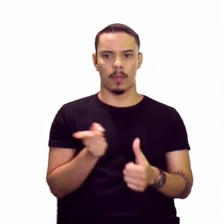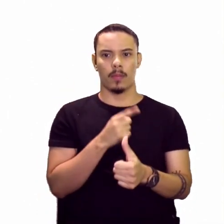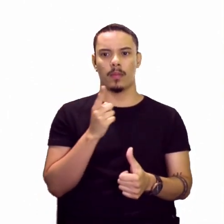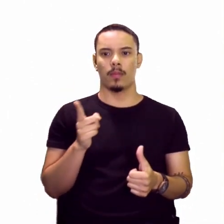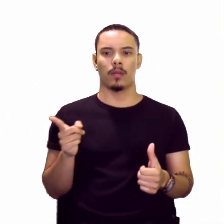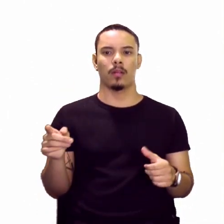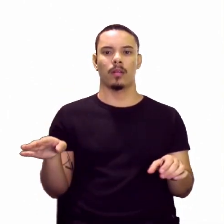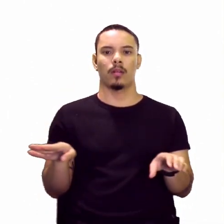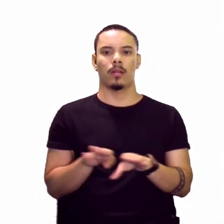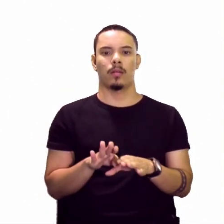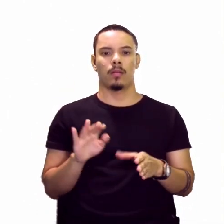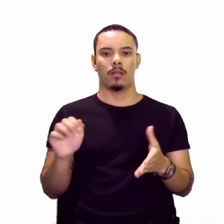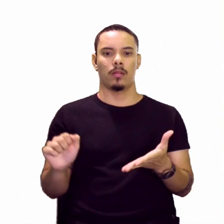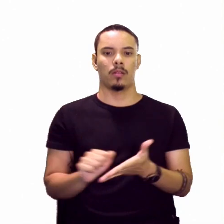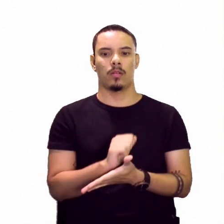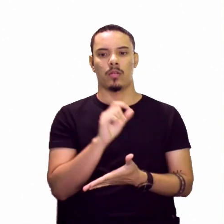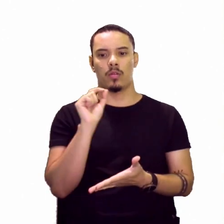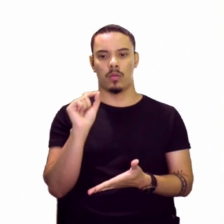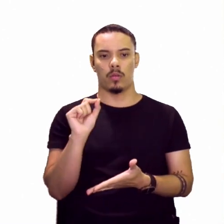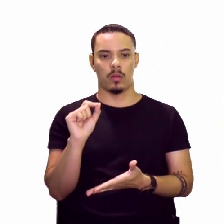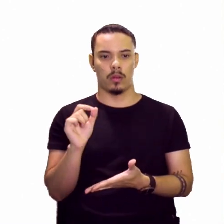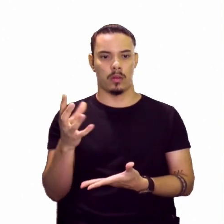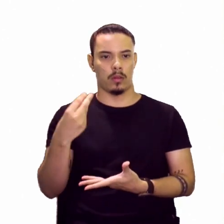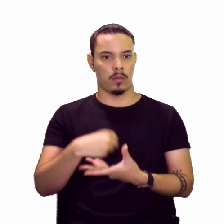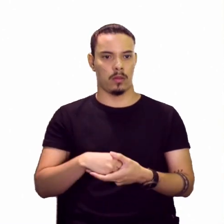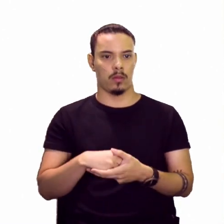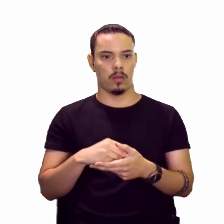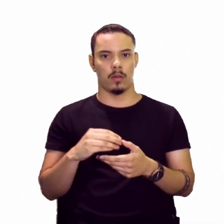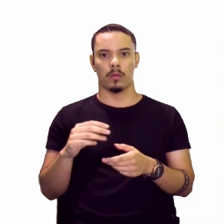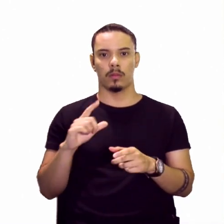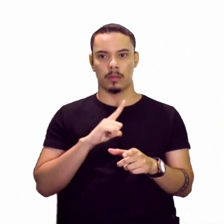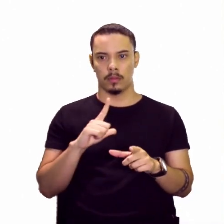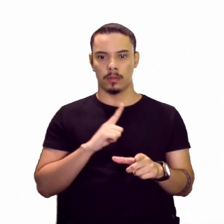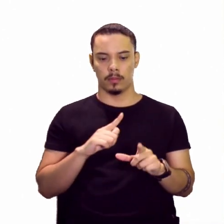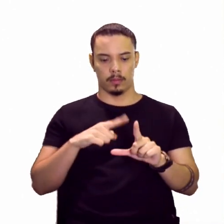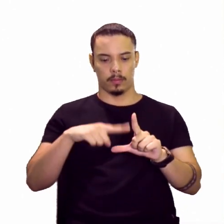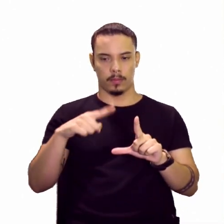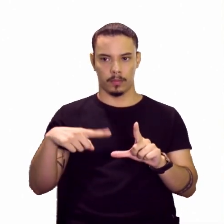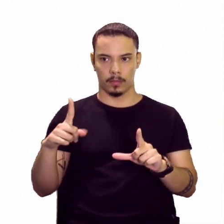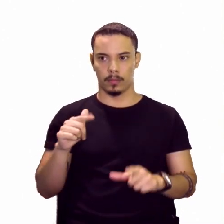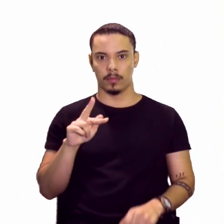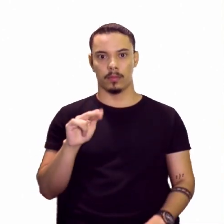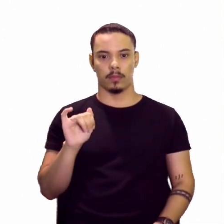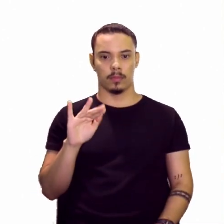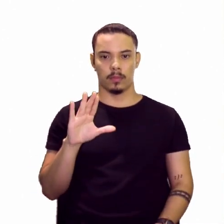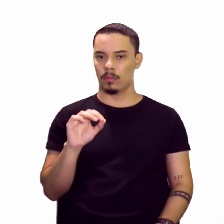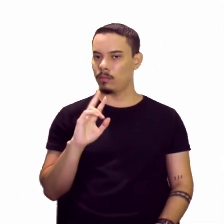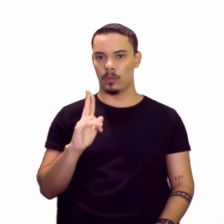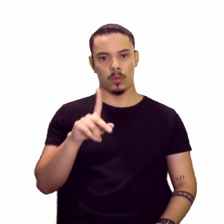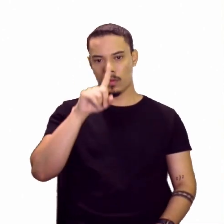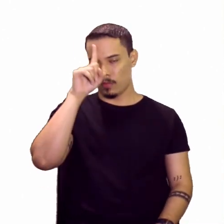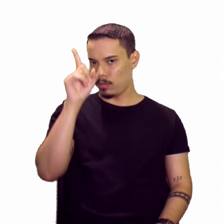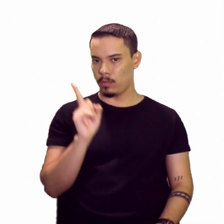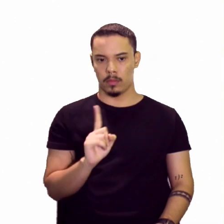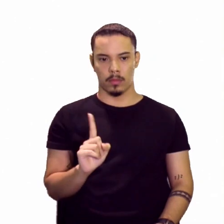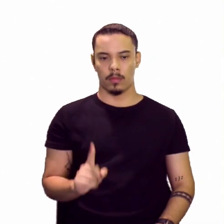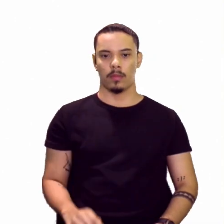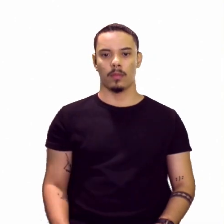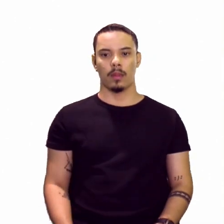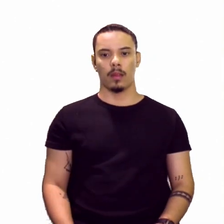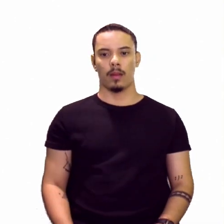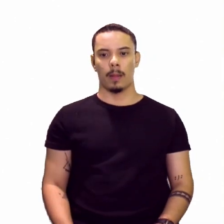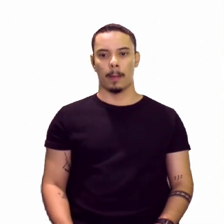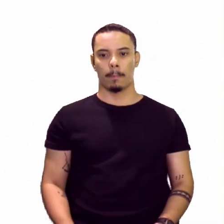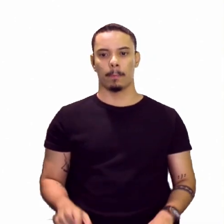tirada, inclusive, de onde? Do gráfico da velocidade em função do tempo. Exatamente. Né? Não foi nada inventado. E aqui